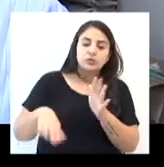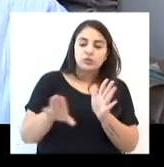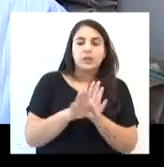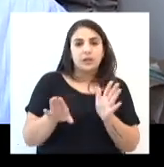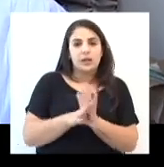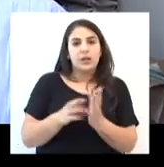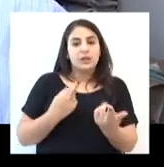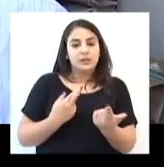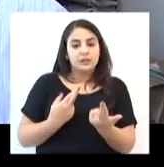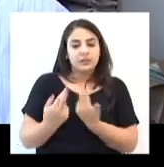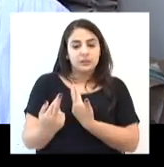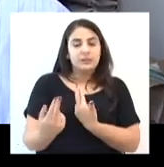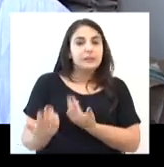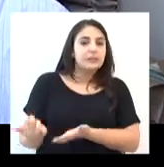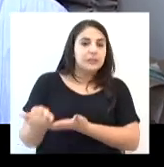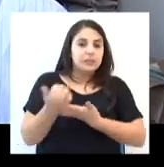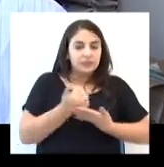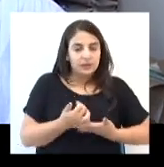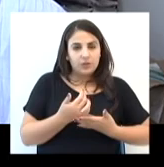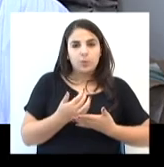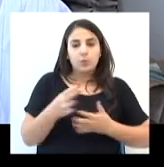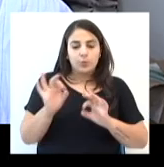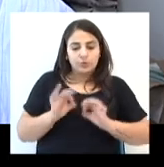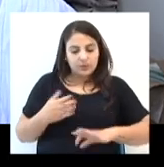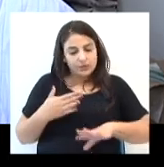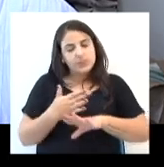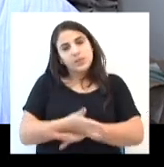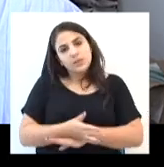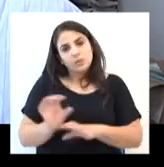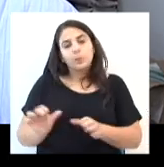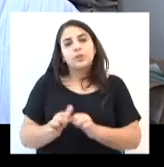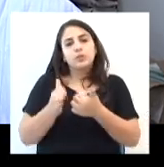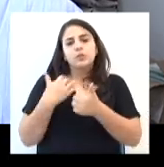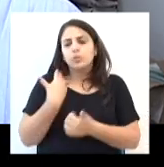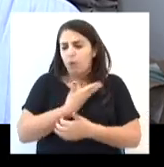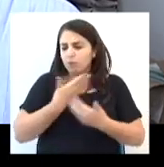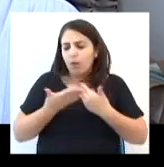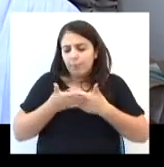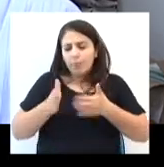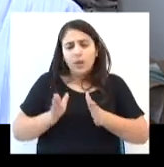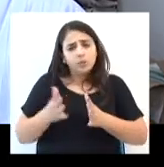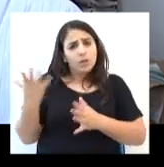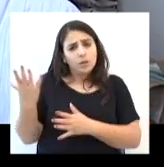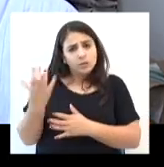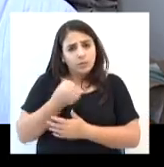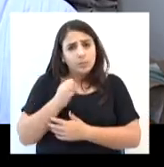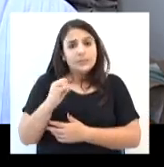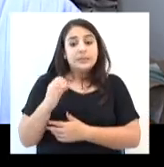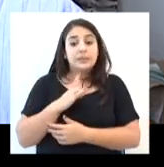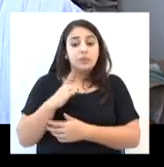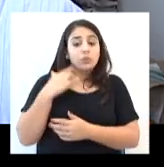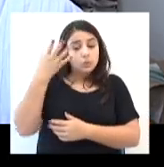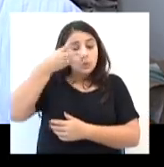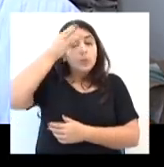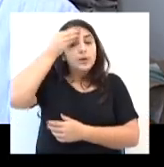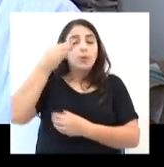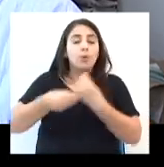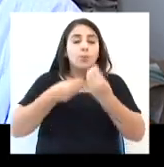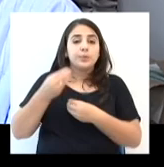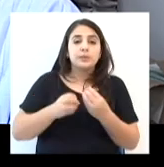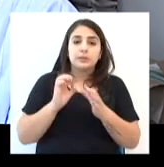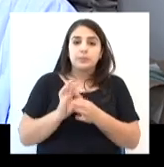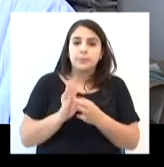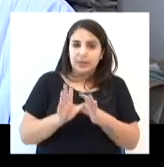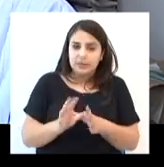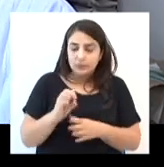quiserem nos trazer um projeto de acesso, um projeto de melhoria, nós estamos abertos a receber, se nós entendermos que ele pode ser aprovado e a comunidade,